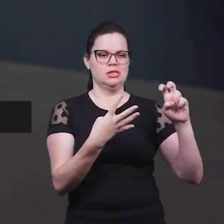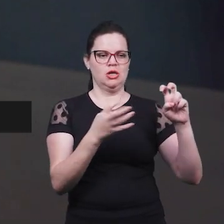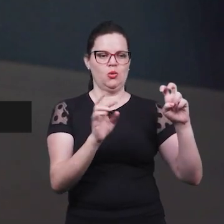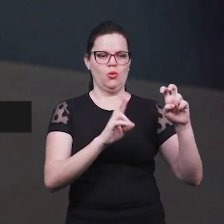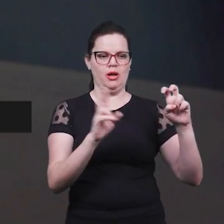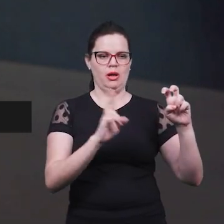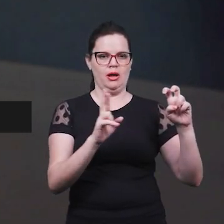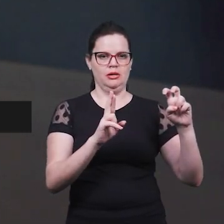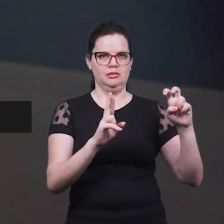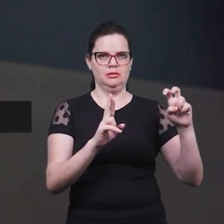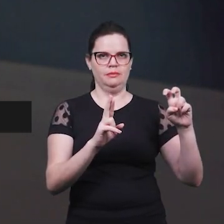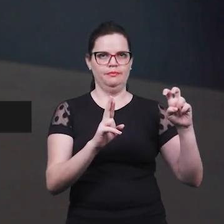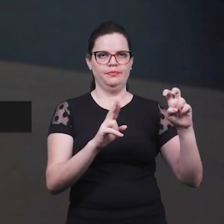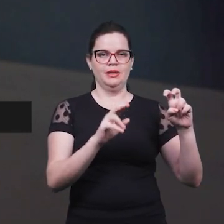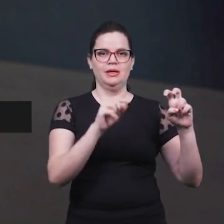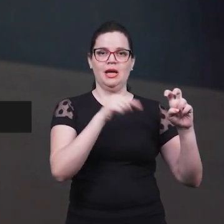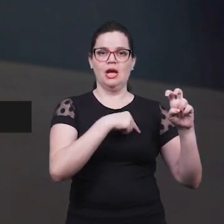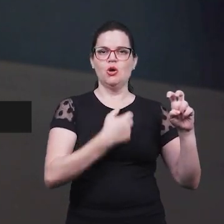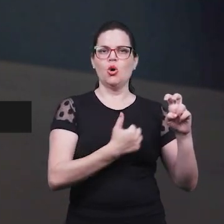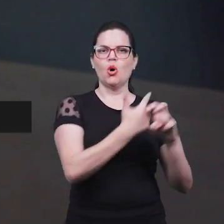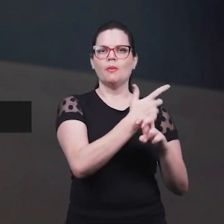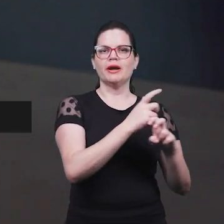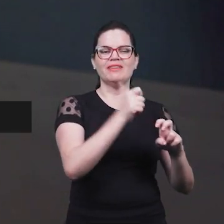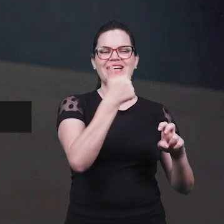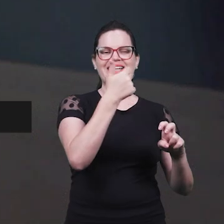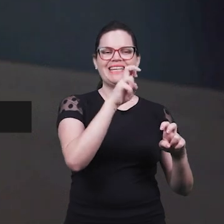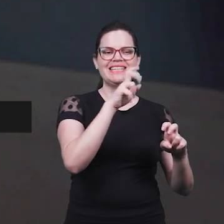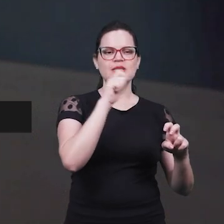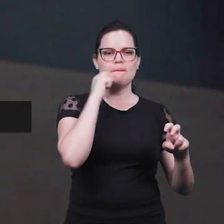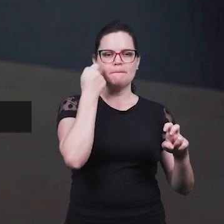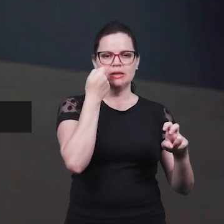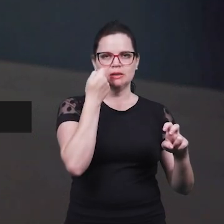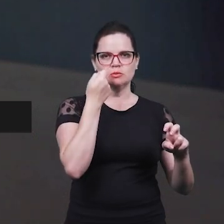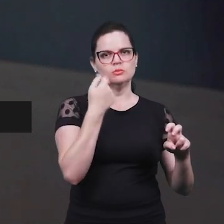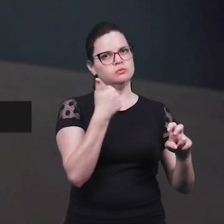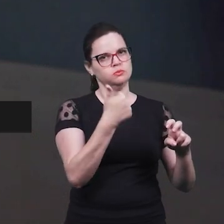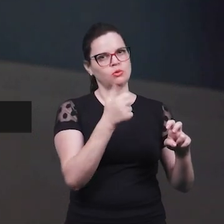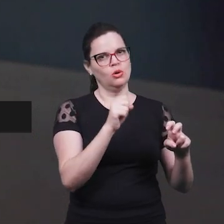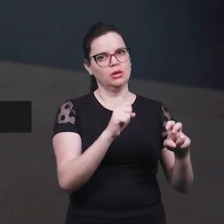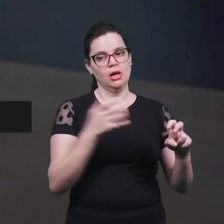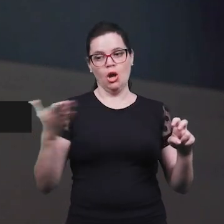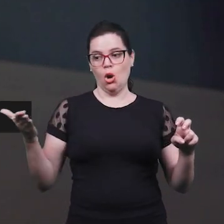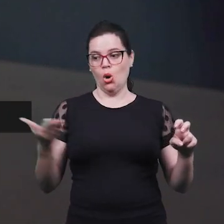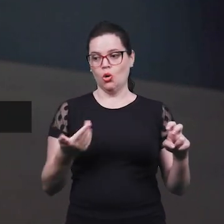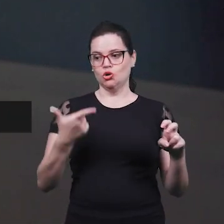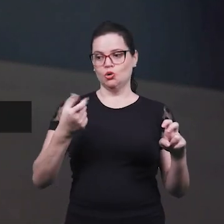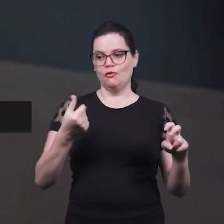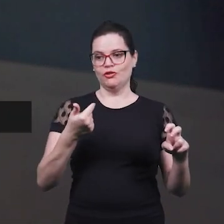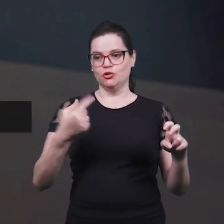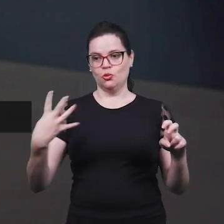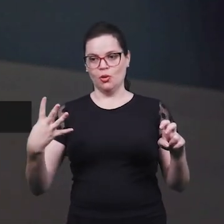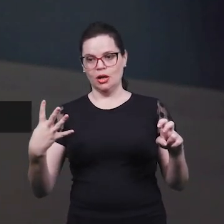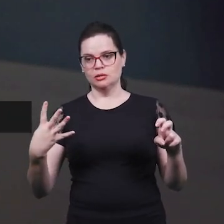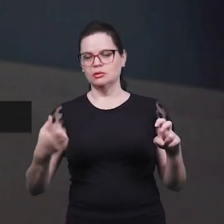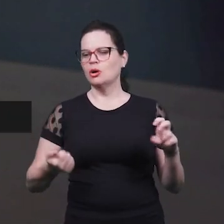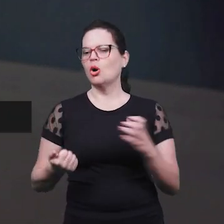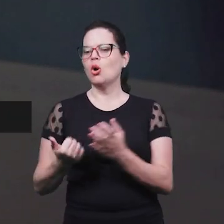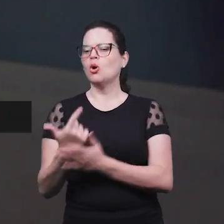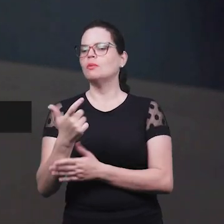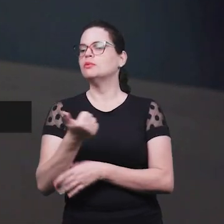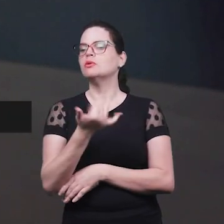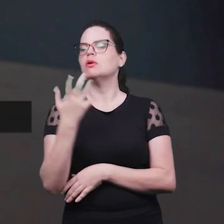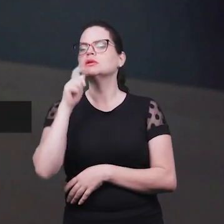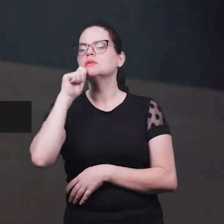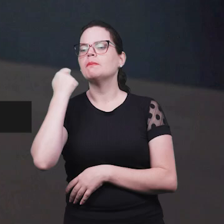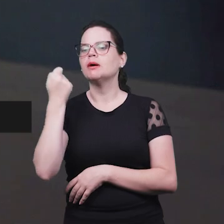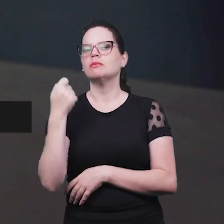Quanto é que eu comprava de pão? Isso, 15 pães. Hoje eu compro só 5. Essa conta, quando eu vou fazer um investimento,